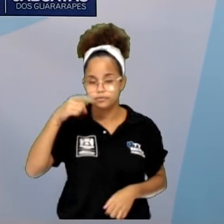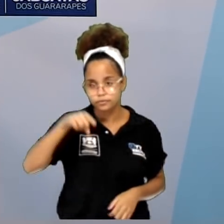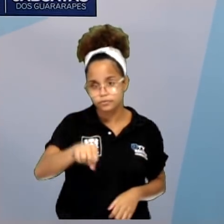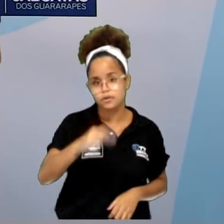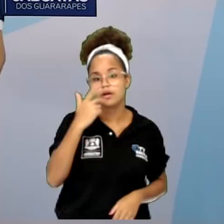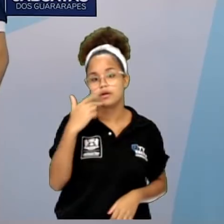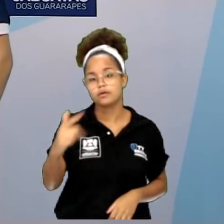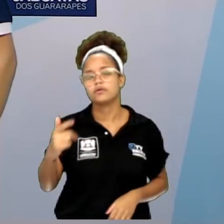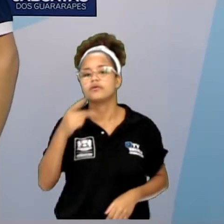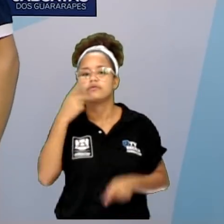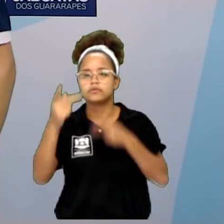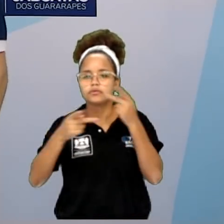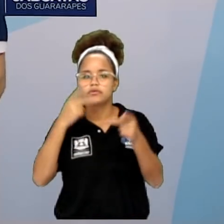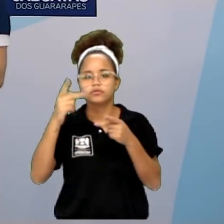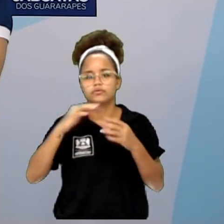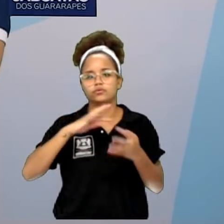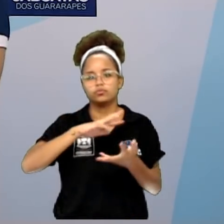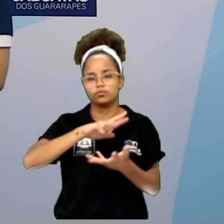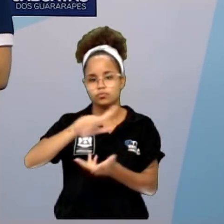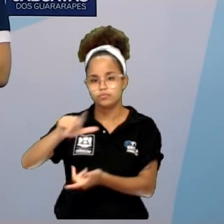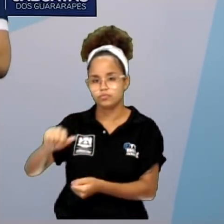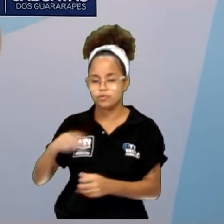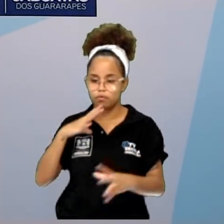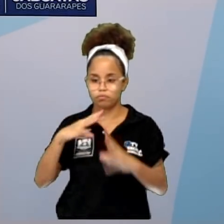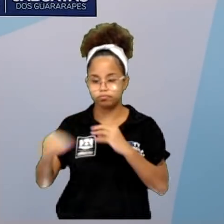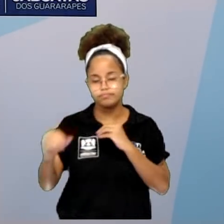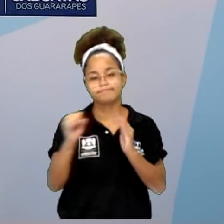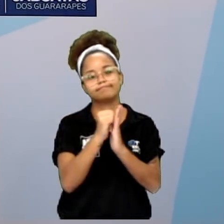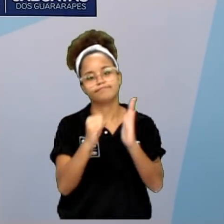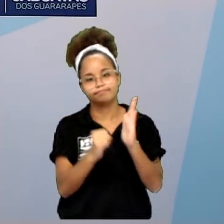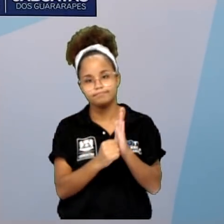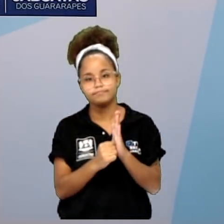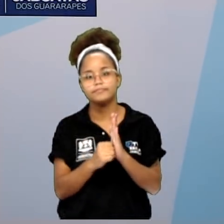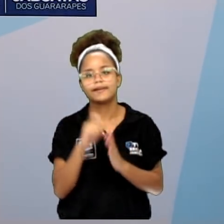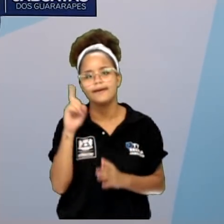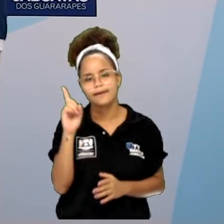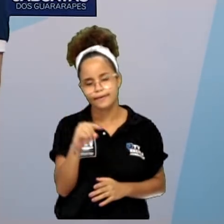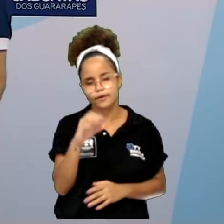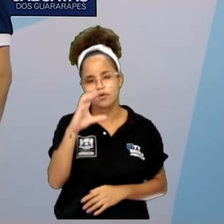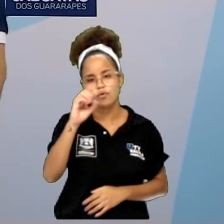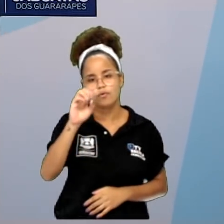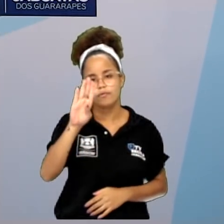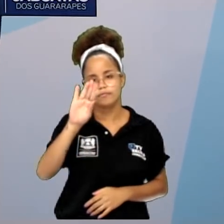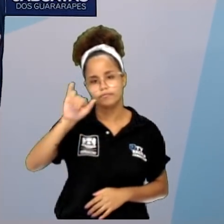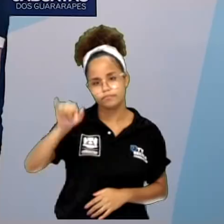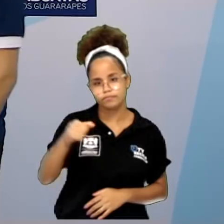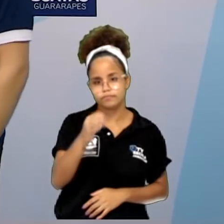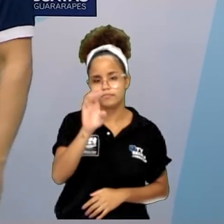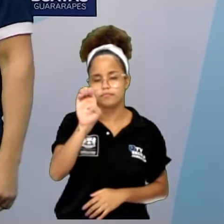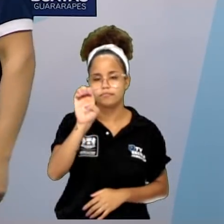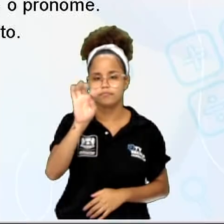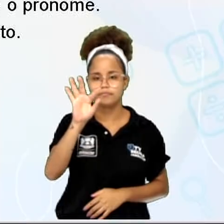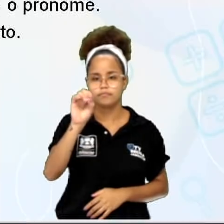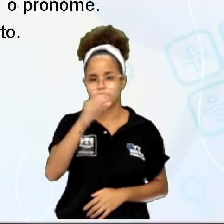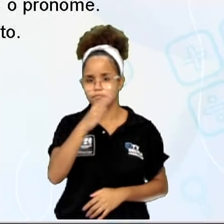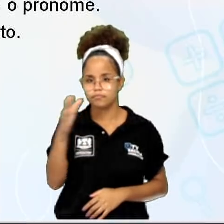no mundo desaparecerá em um século. Então já sei que é um objeto direto, descartando aí, ó, o que diz no item A, tá?